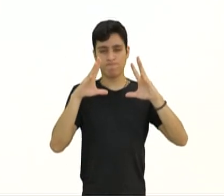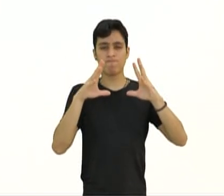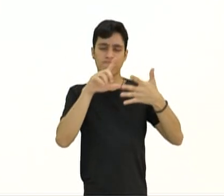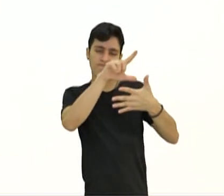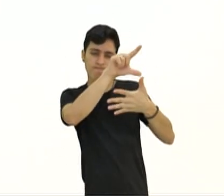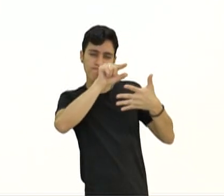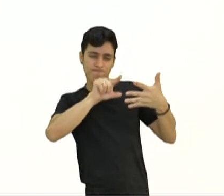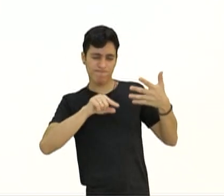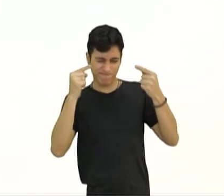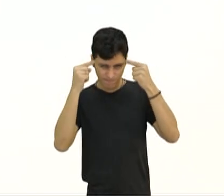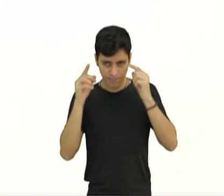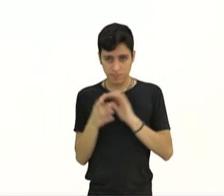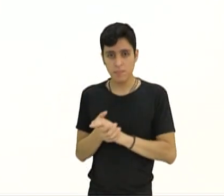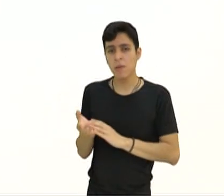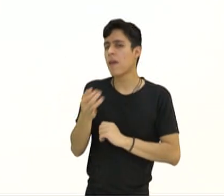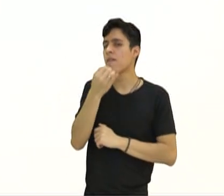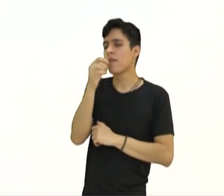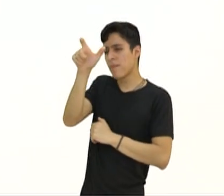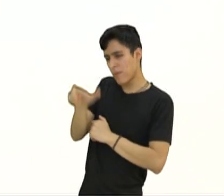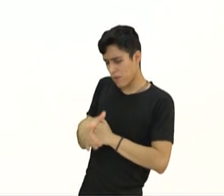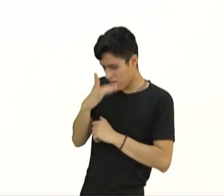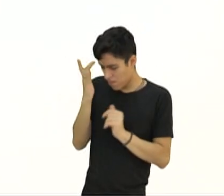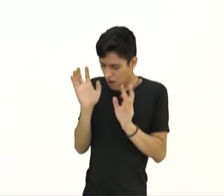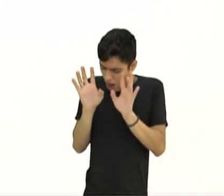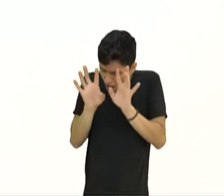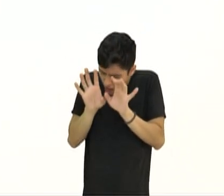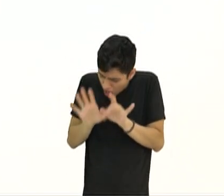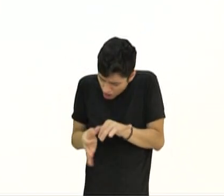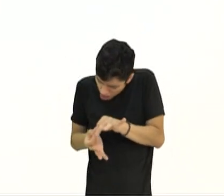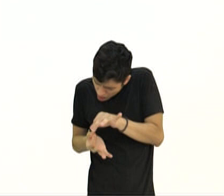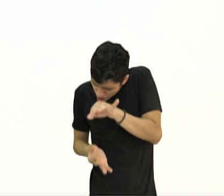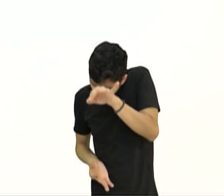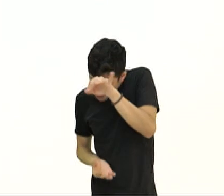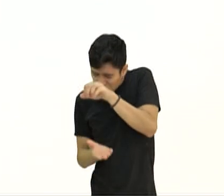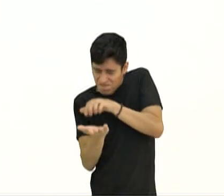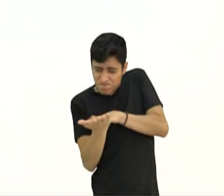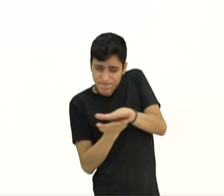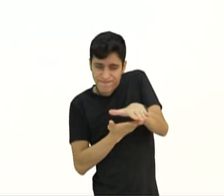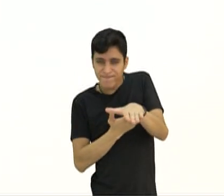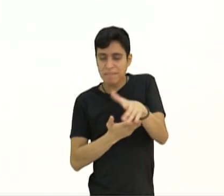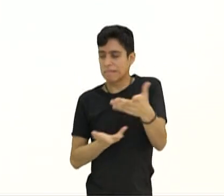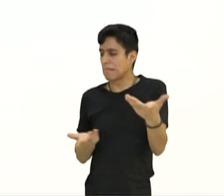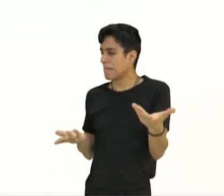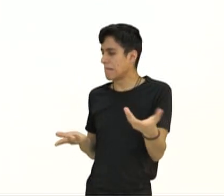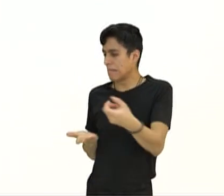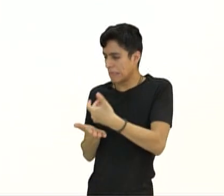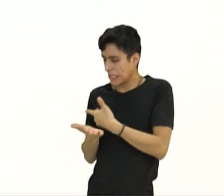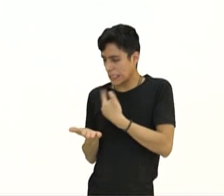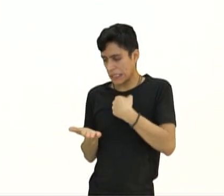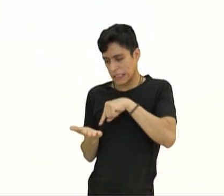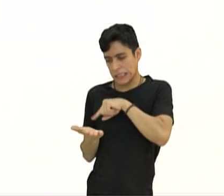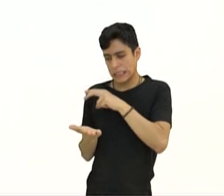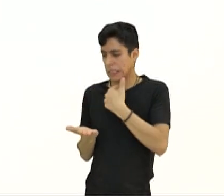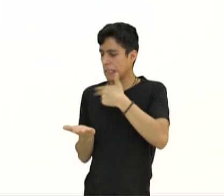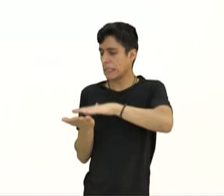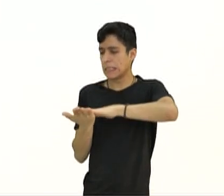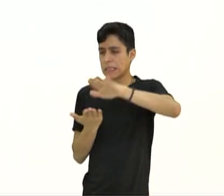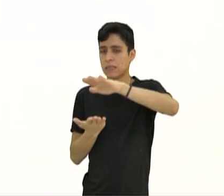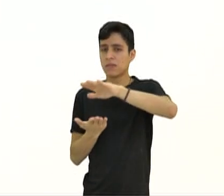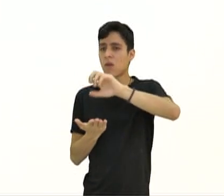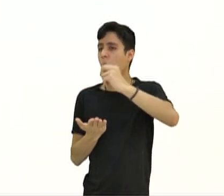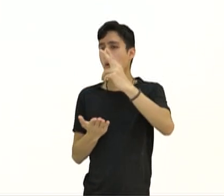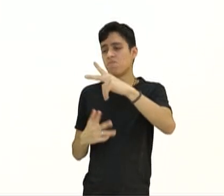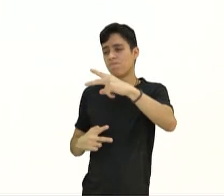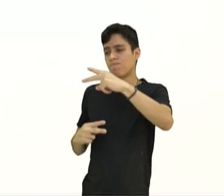leitor faz um texto muito longo, uma carta muito longa, já corre o risco de ela não ser publicada, ou ela não seja publicada